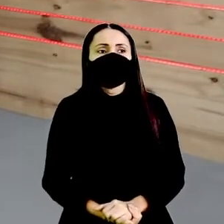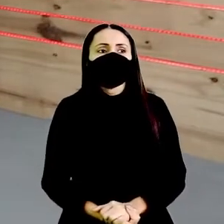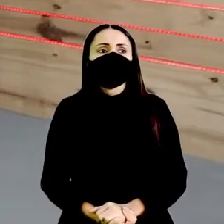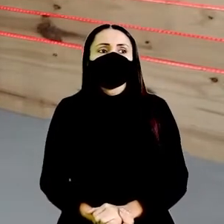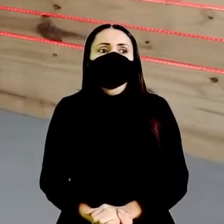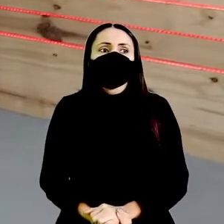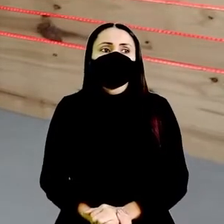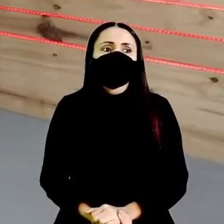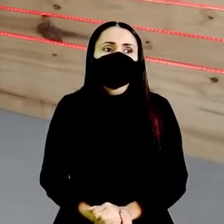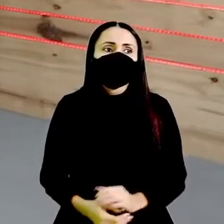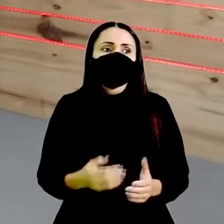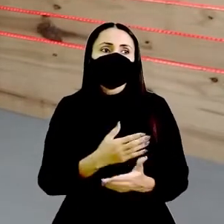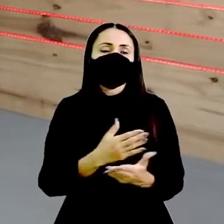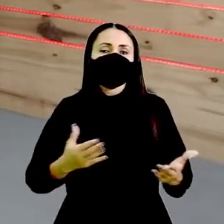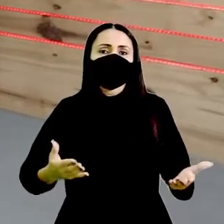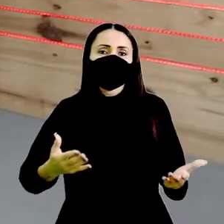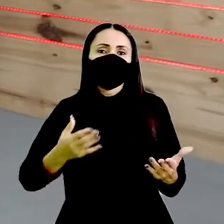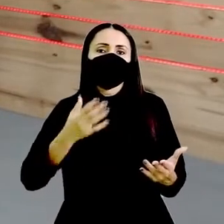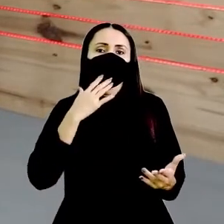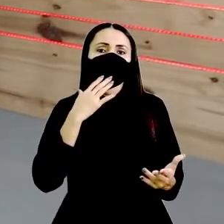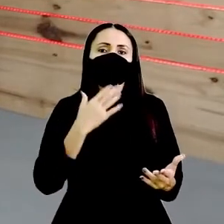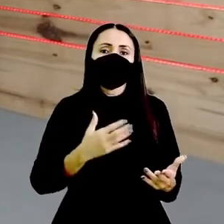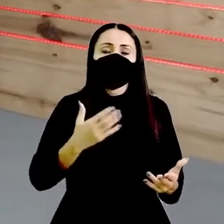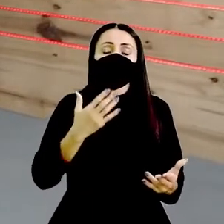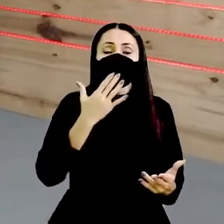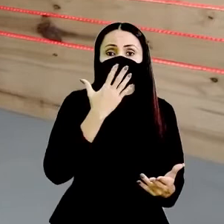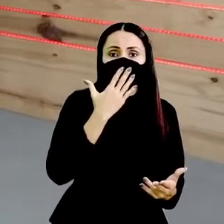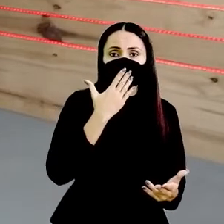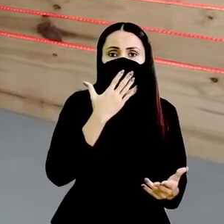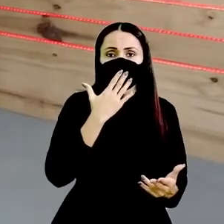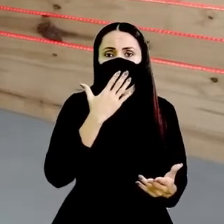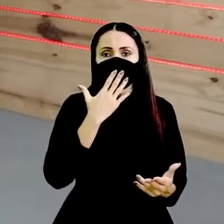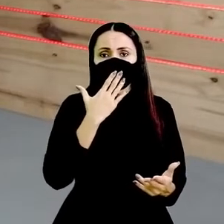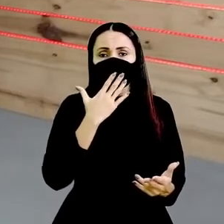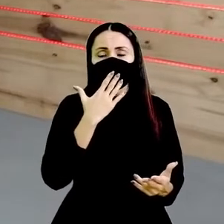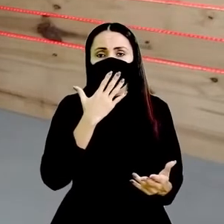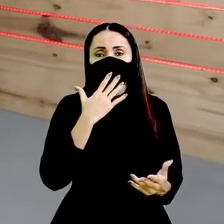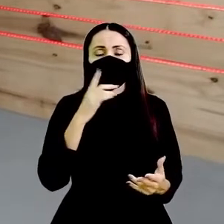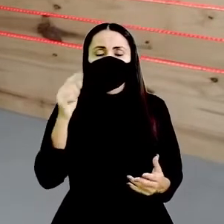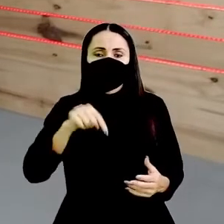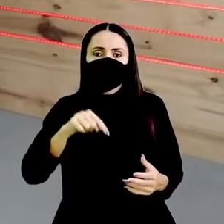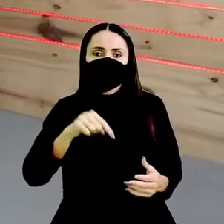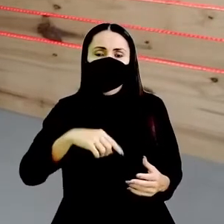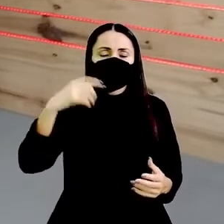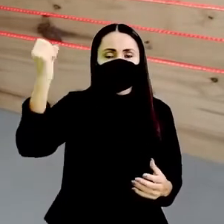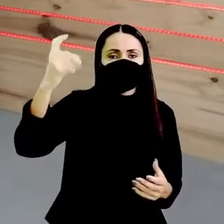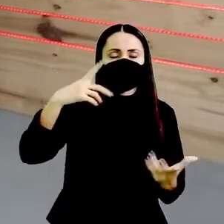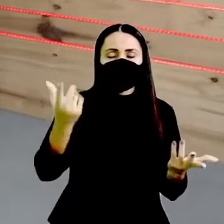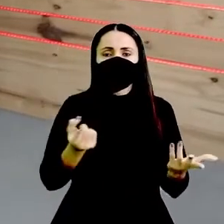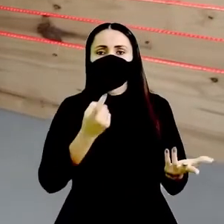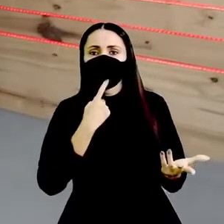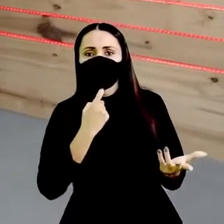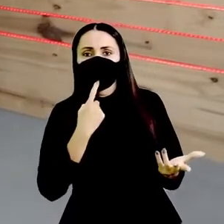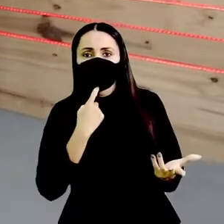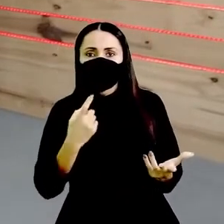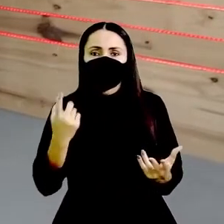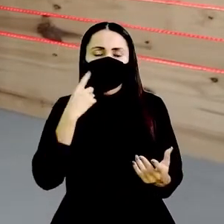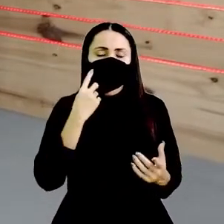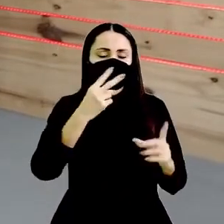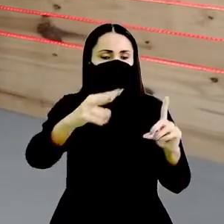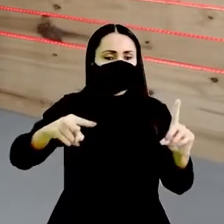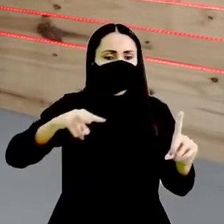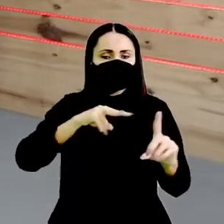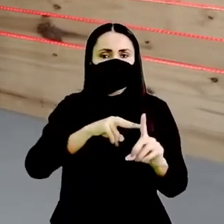é o vermelho, quer dizer, vai Isso. predominar o vermelho. Então, Perfeito. tônico é aquilo que se destaca, né? Então, aquela letra,